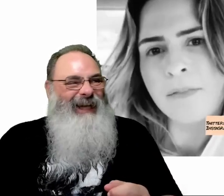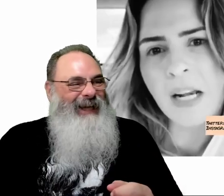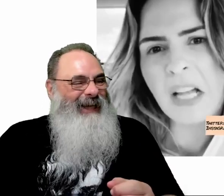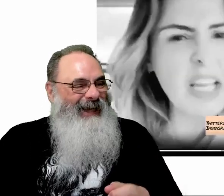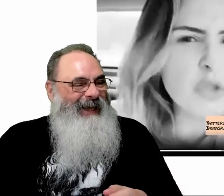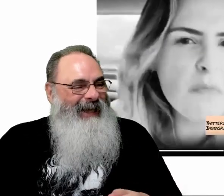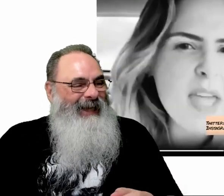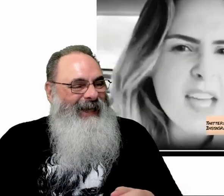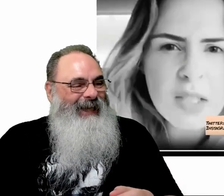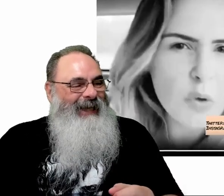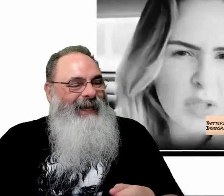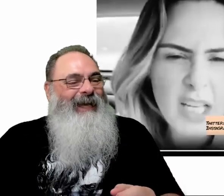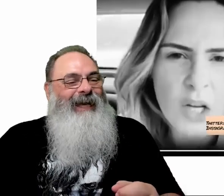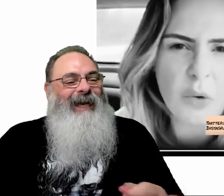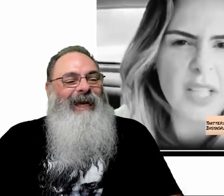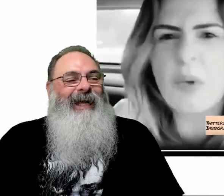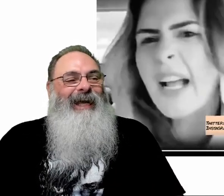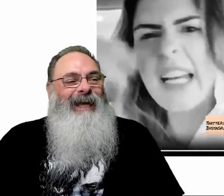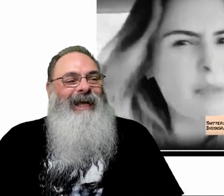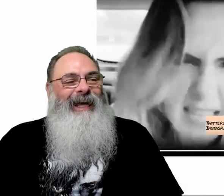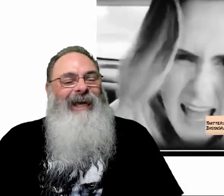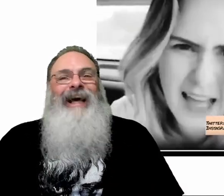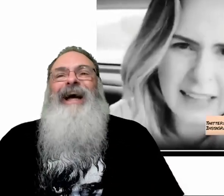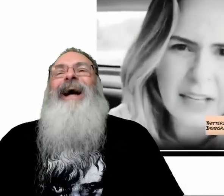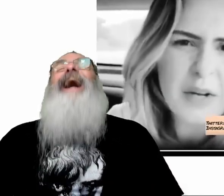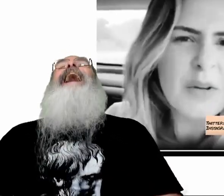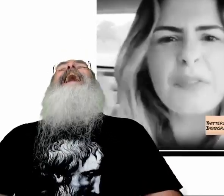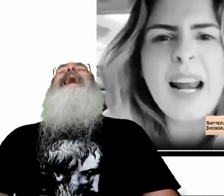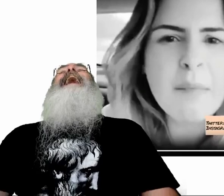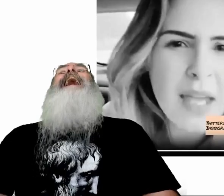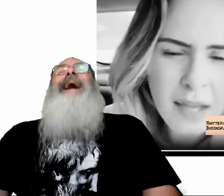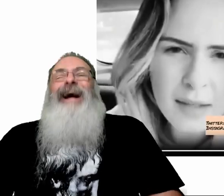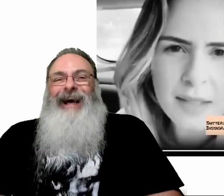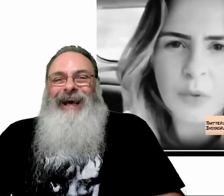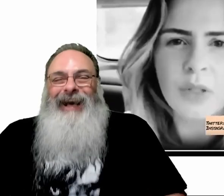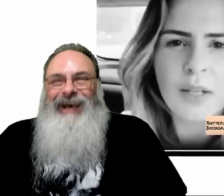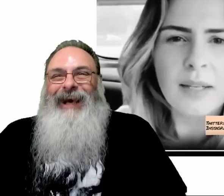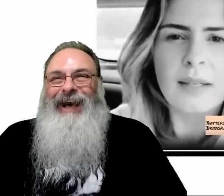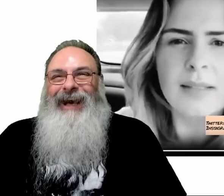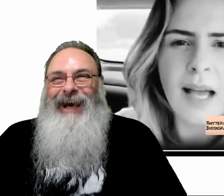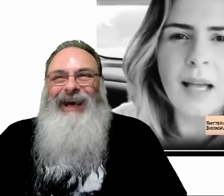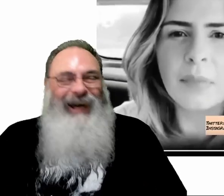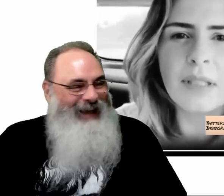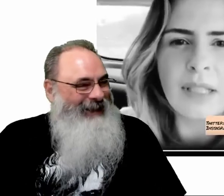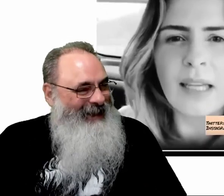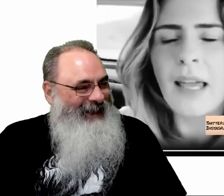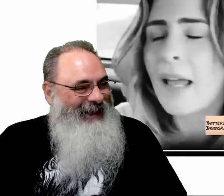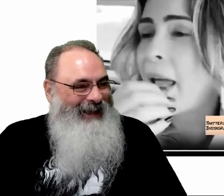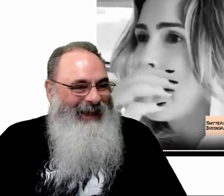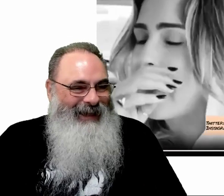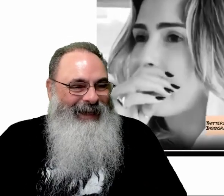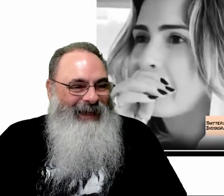falando É isso mesmo o Nicolas não é crime nada fala mesmo sabe